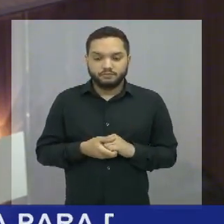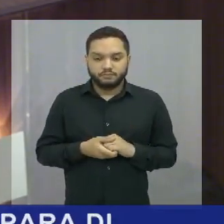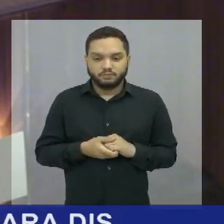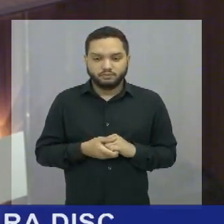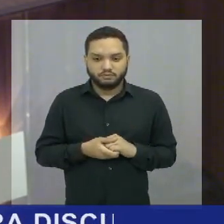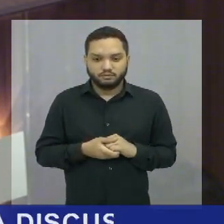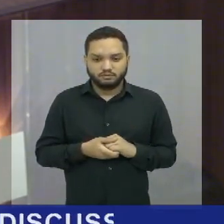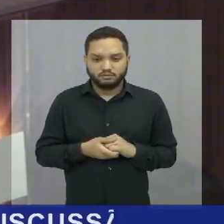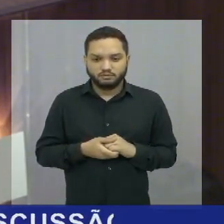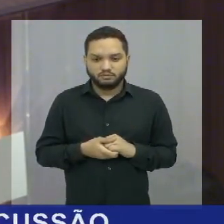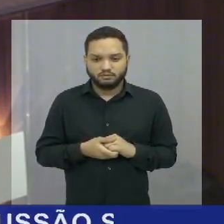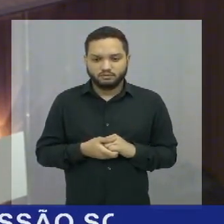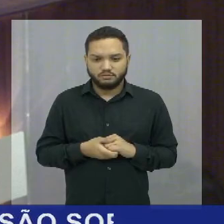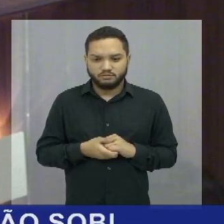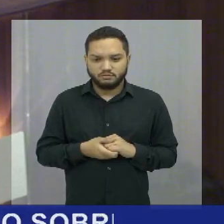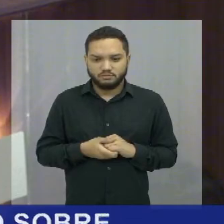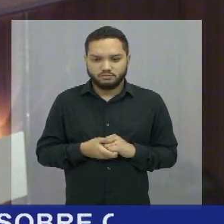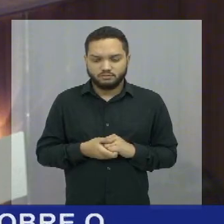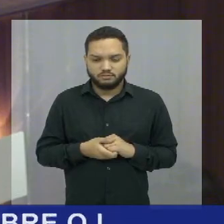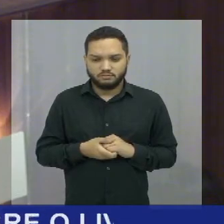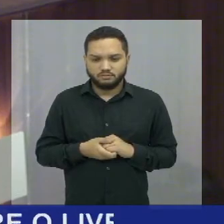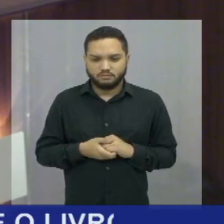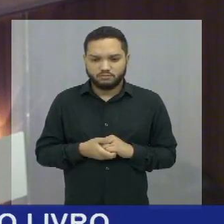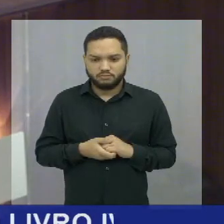não precisa